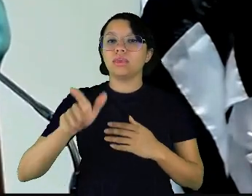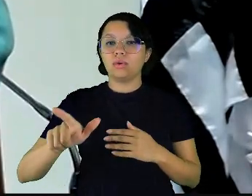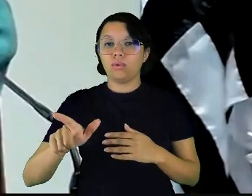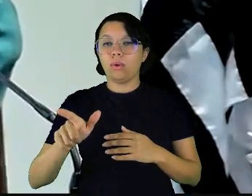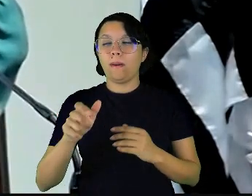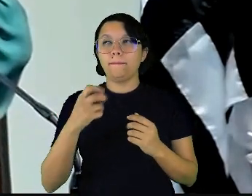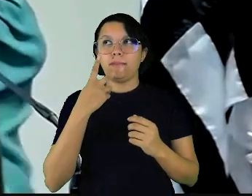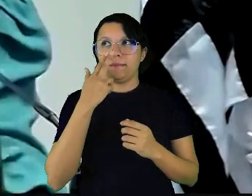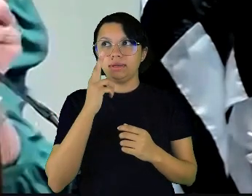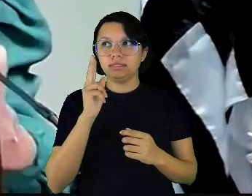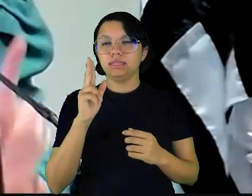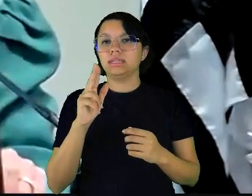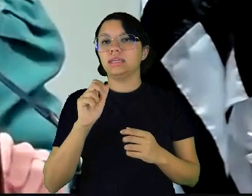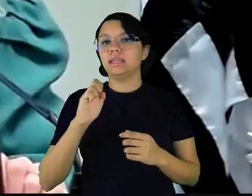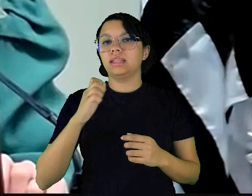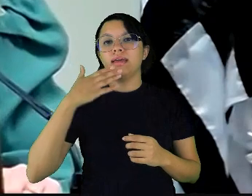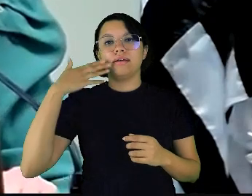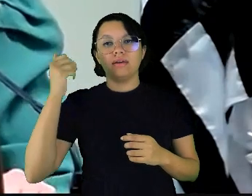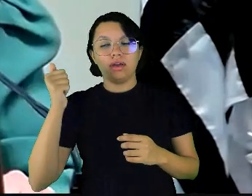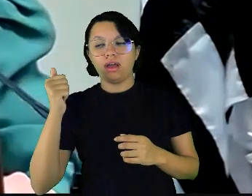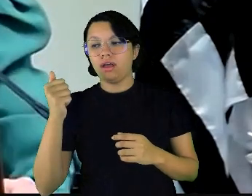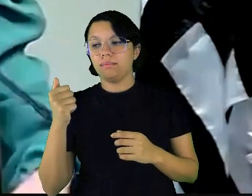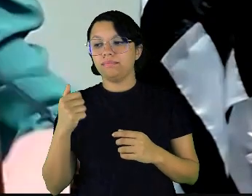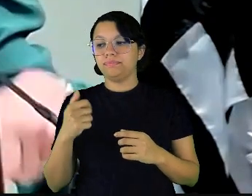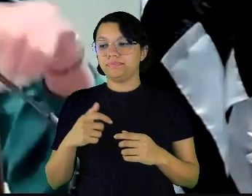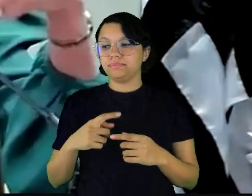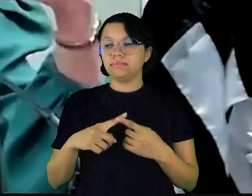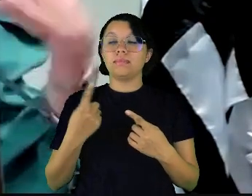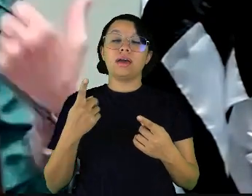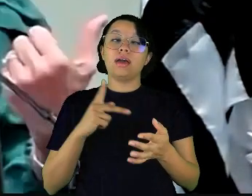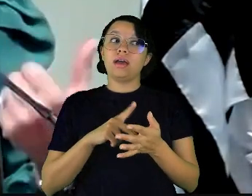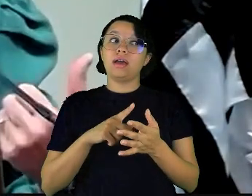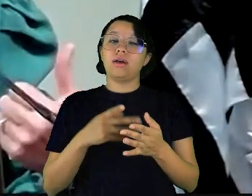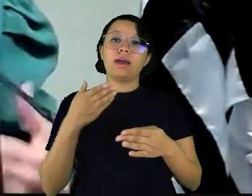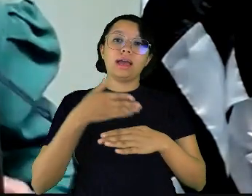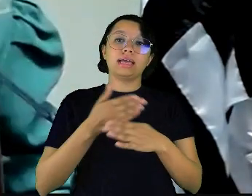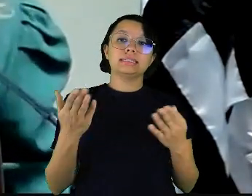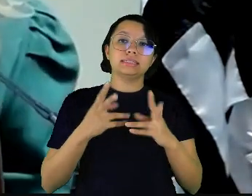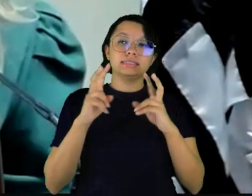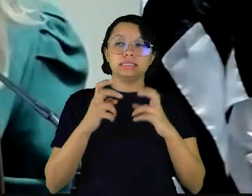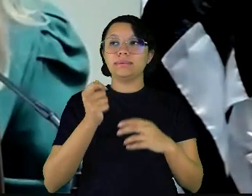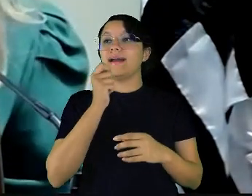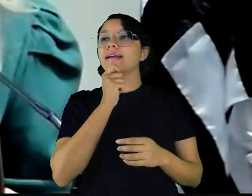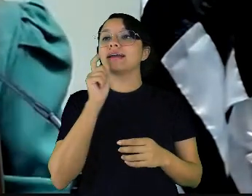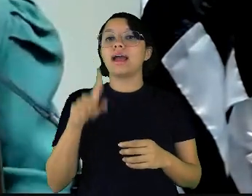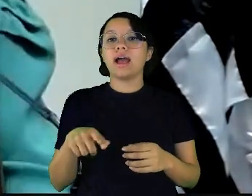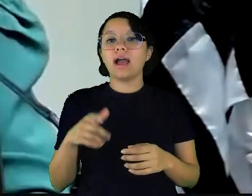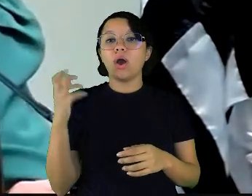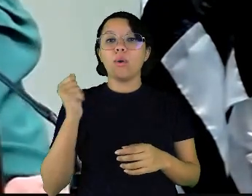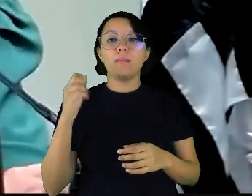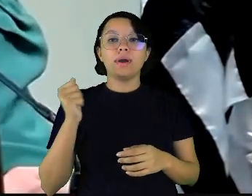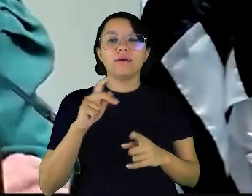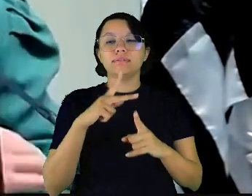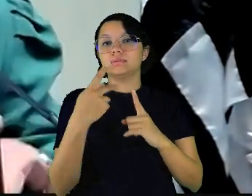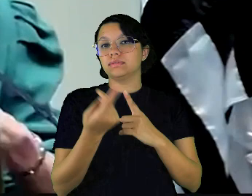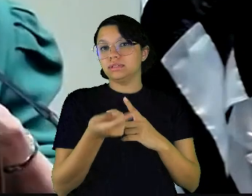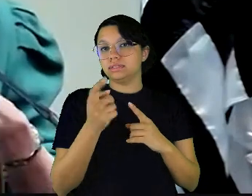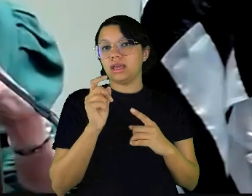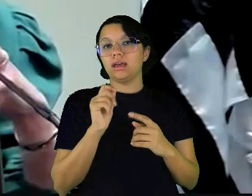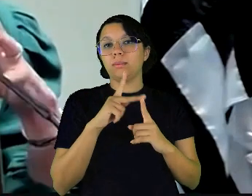sentença trabalhista na lide previdenciária, mas eu não quero entrar nesse tema, na verdade, é ainda o benefício previdenciário, porque o